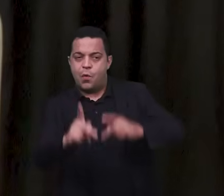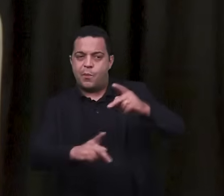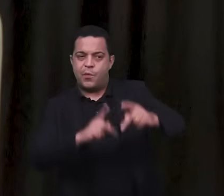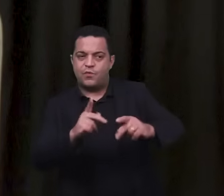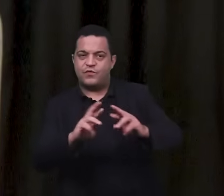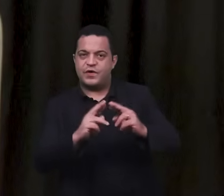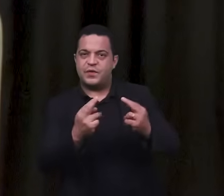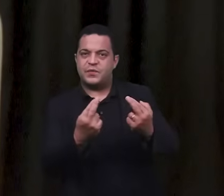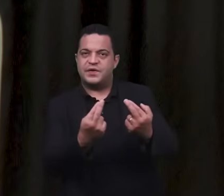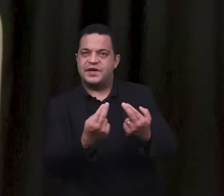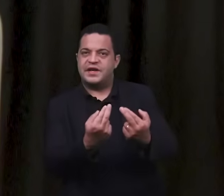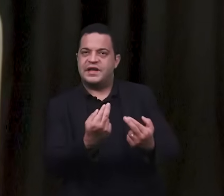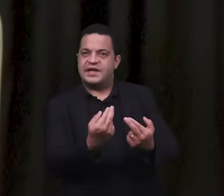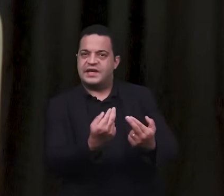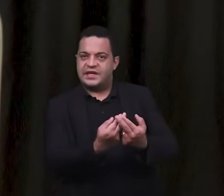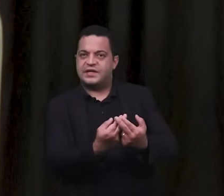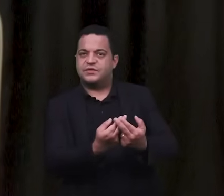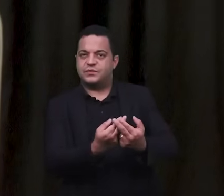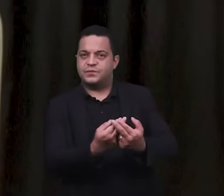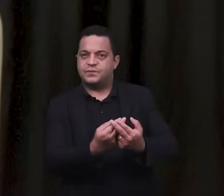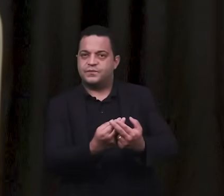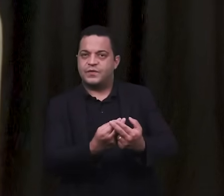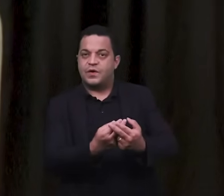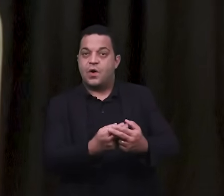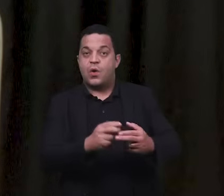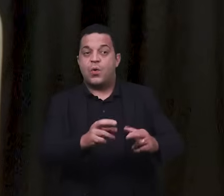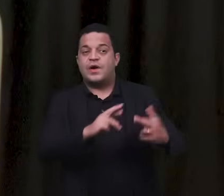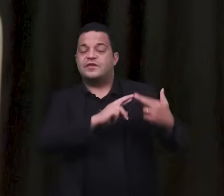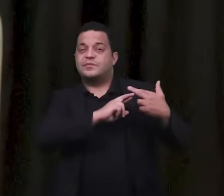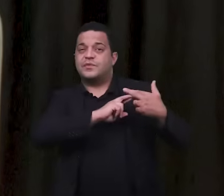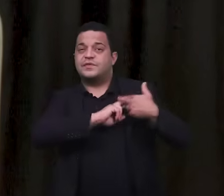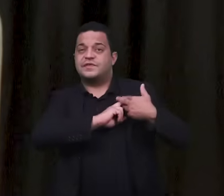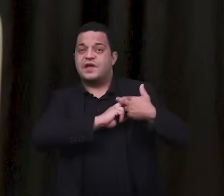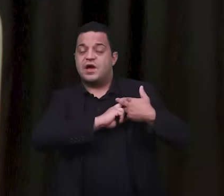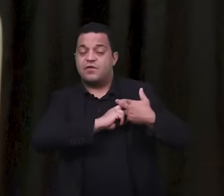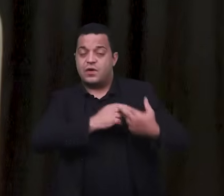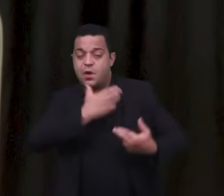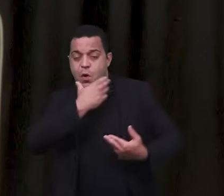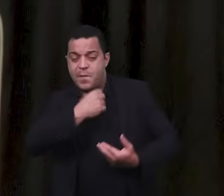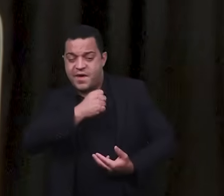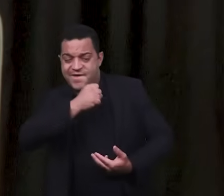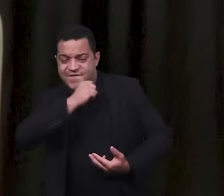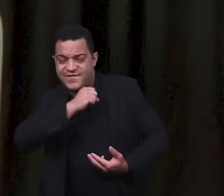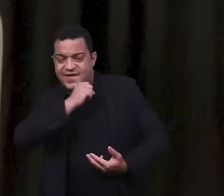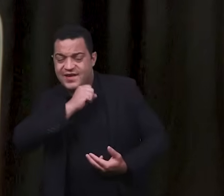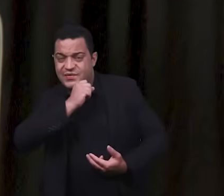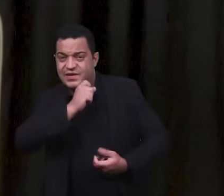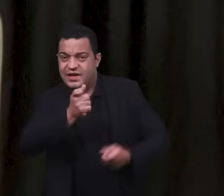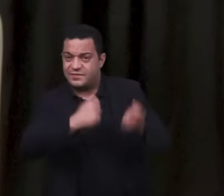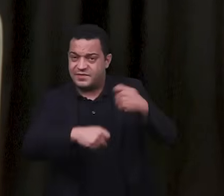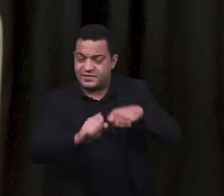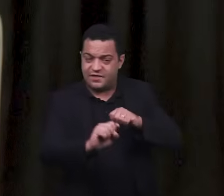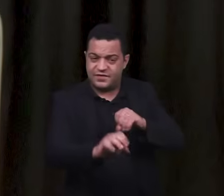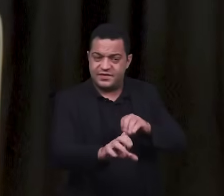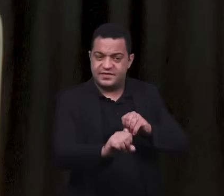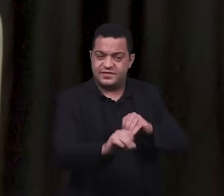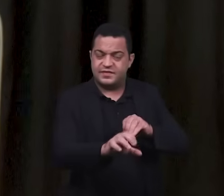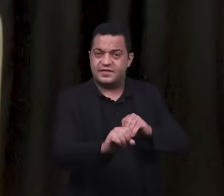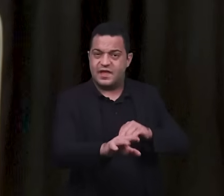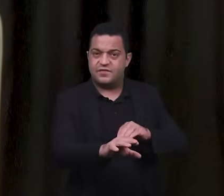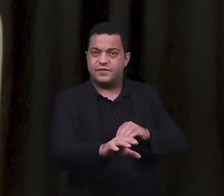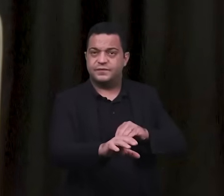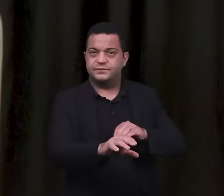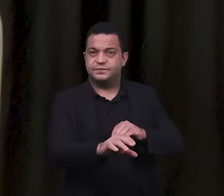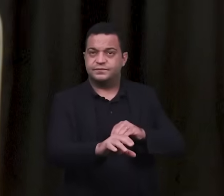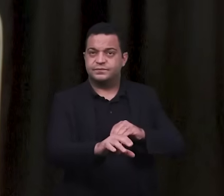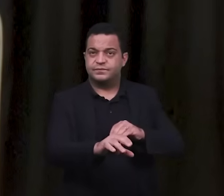né? O pastor era chamado de ancião, né? E lá nas igrejas onde estavam ligadas, por exemplo, a Roma, que era já latim,